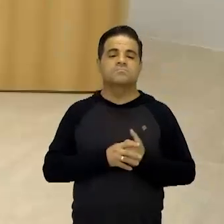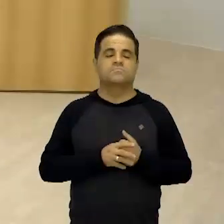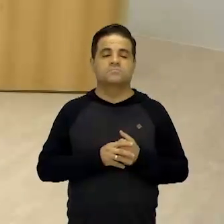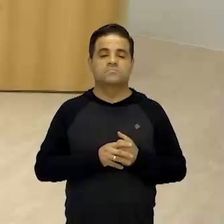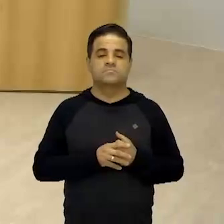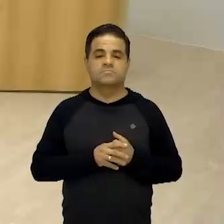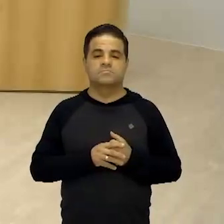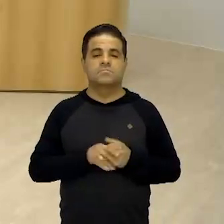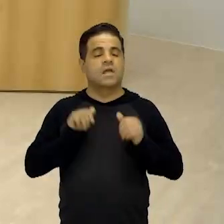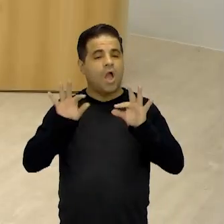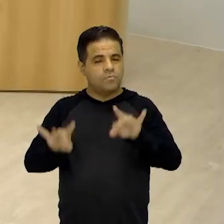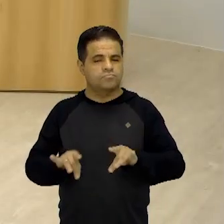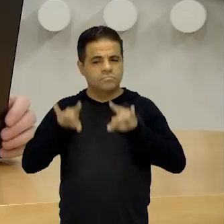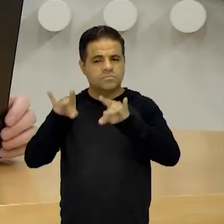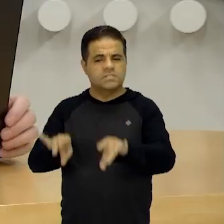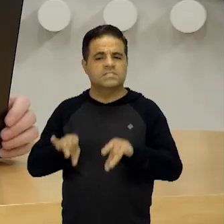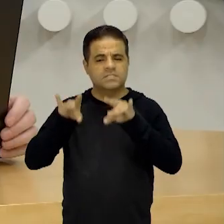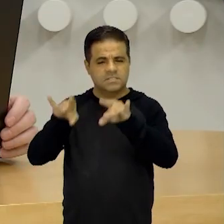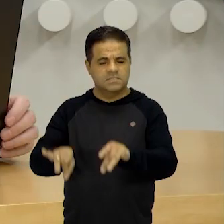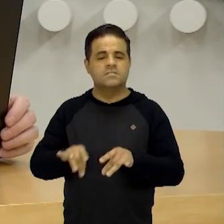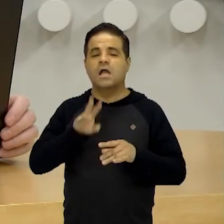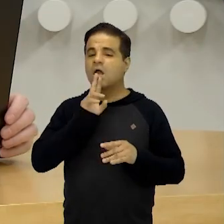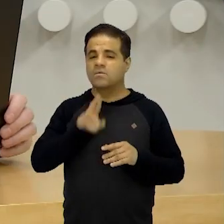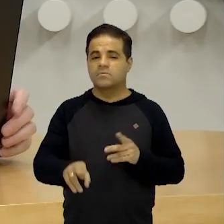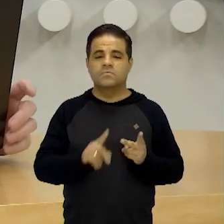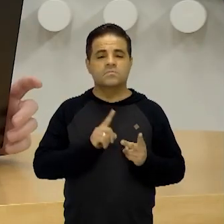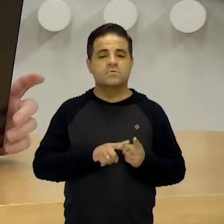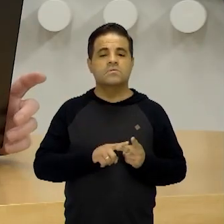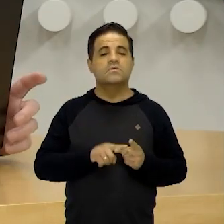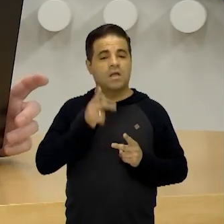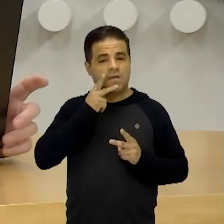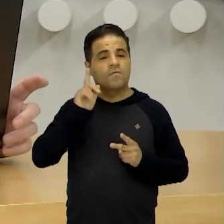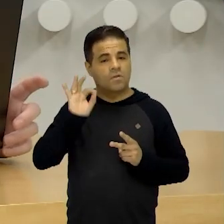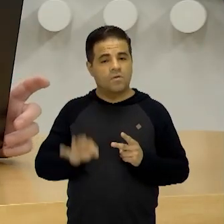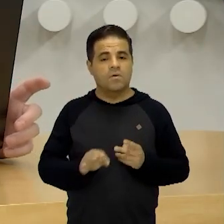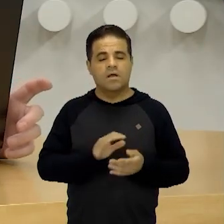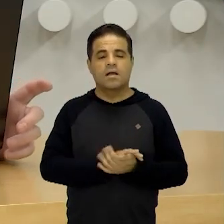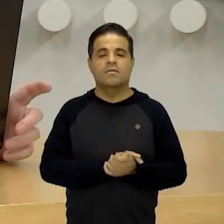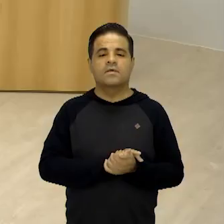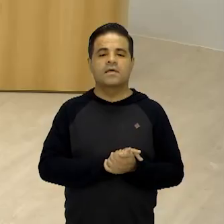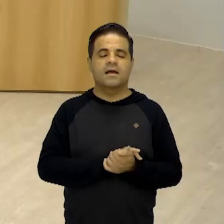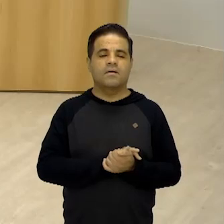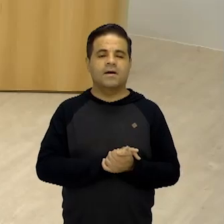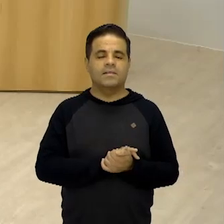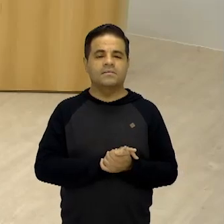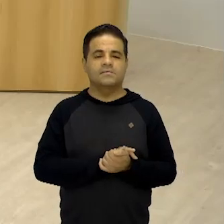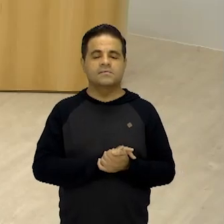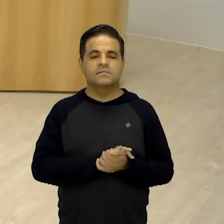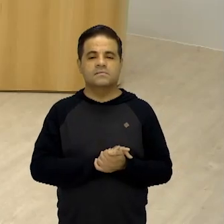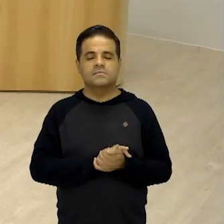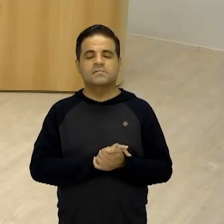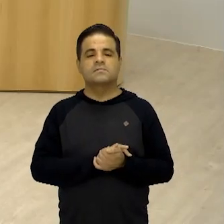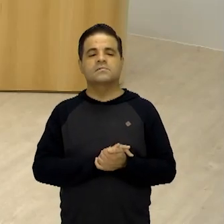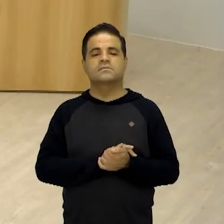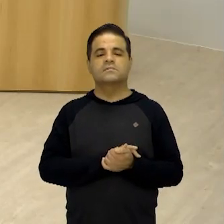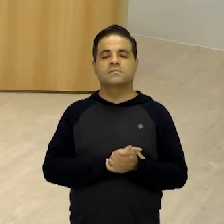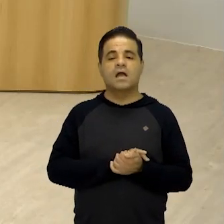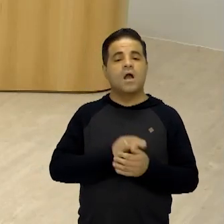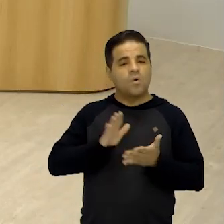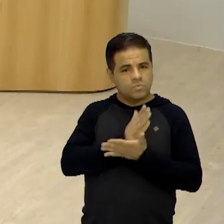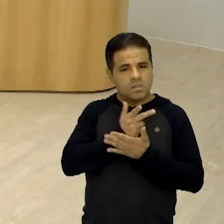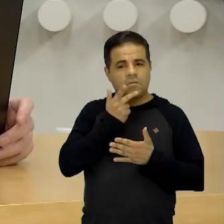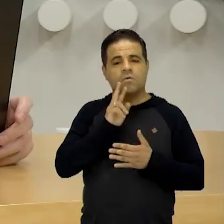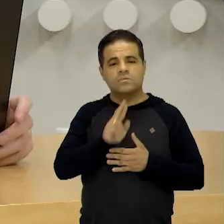Nivaneide respondeu Austrália. A Jaqueline Austrália. Caribbeans. Lindsay também fala que é Hawaii. Hawaii. Ninguém falou das beaches here in